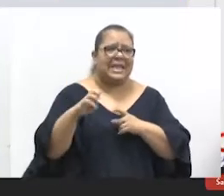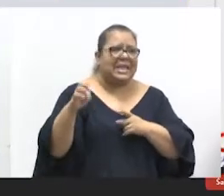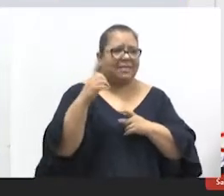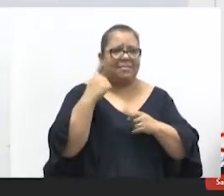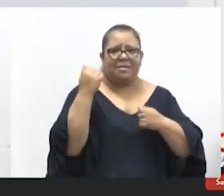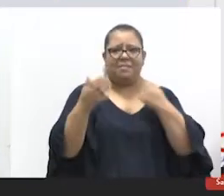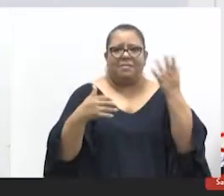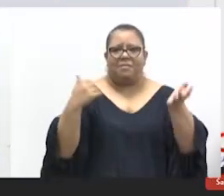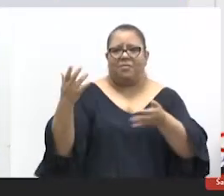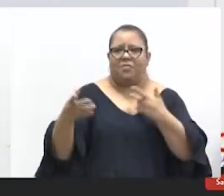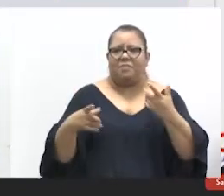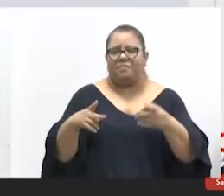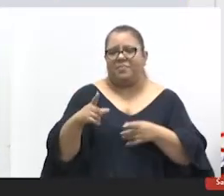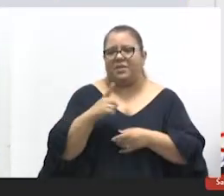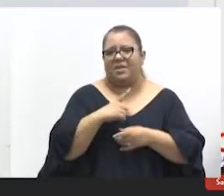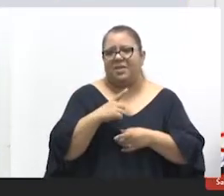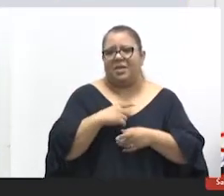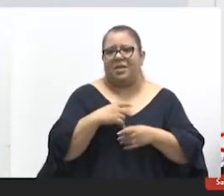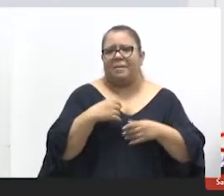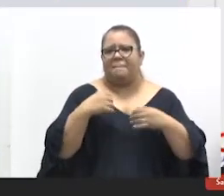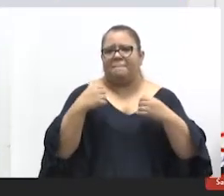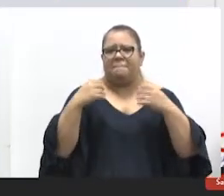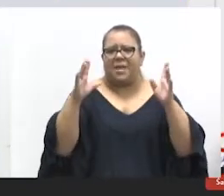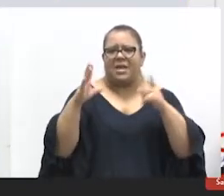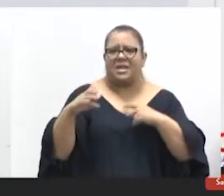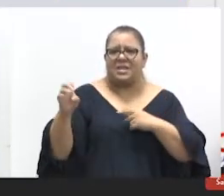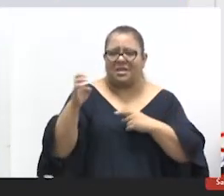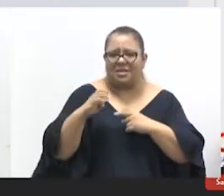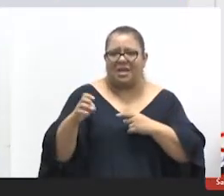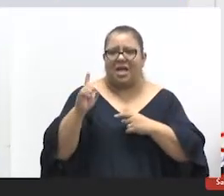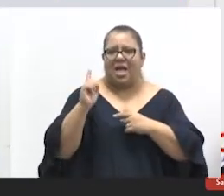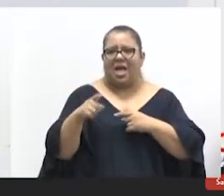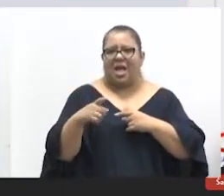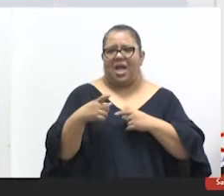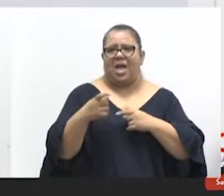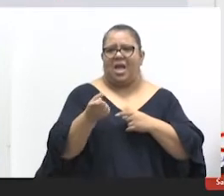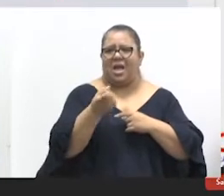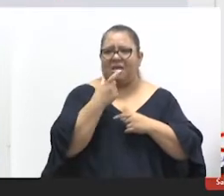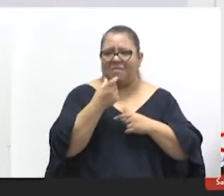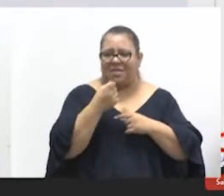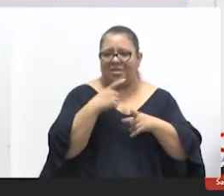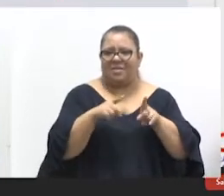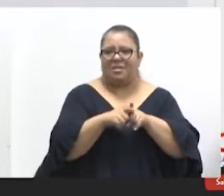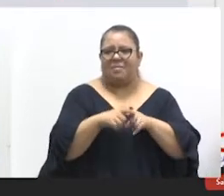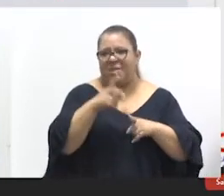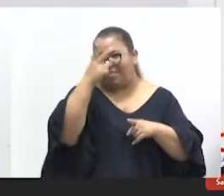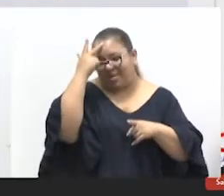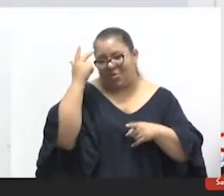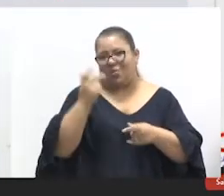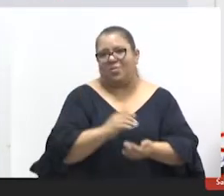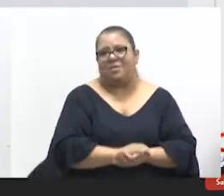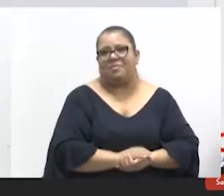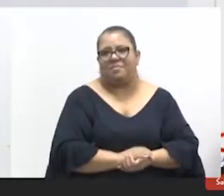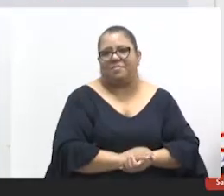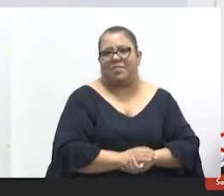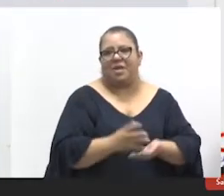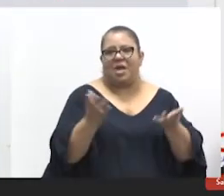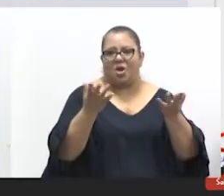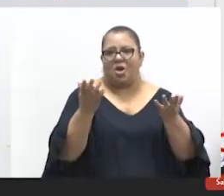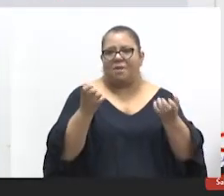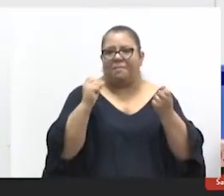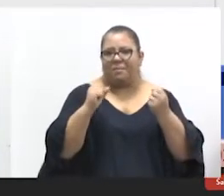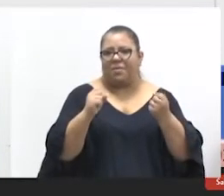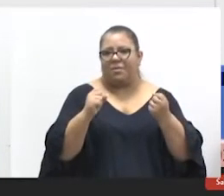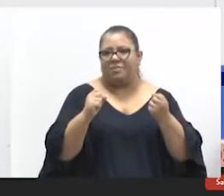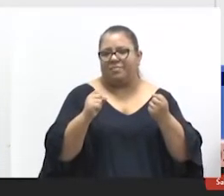pouco acolhimento de demais estados para tratamentos, para acolhimento de pessoas, a gente percebe, né? Pode passar, por